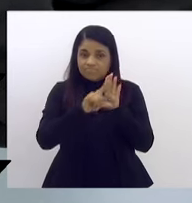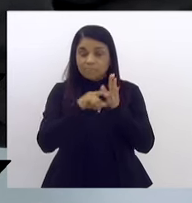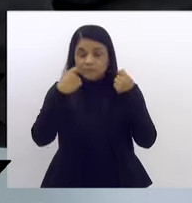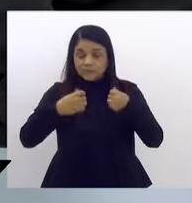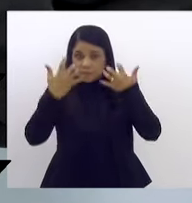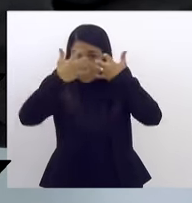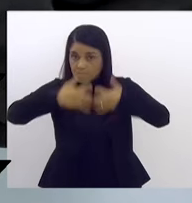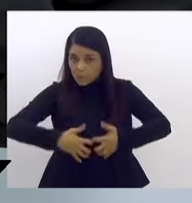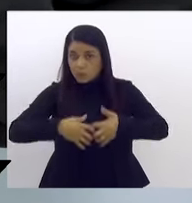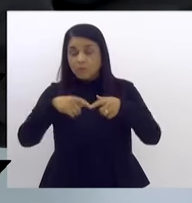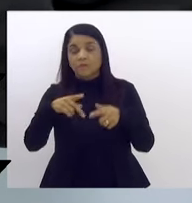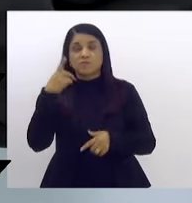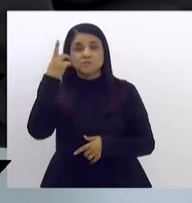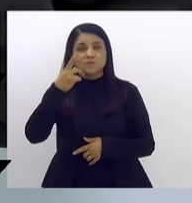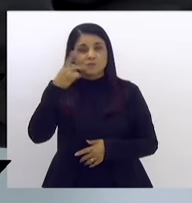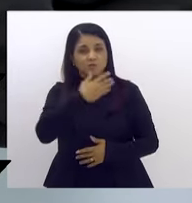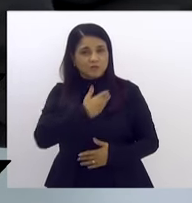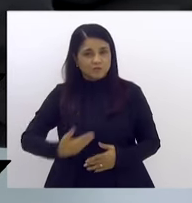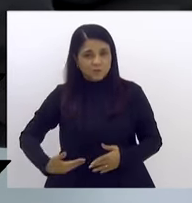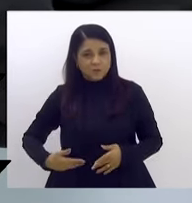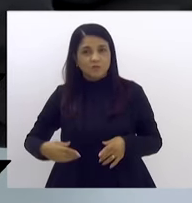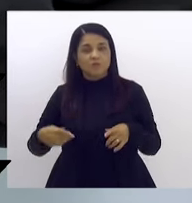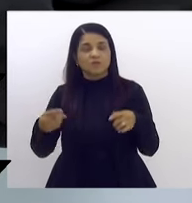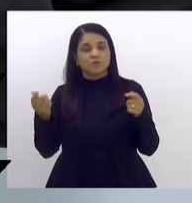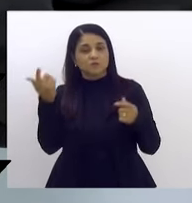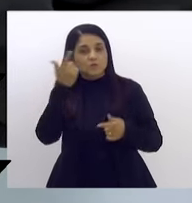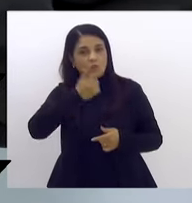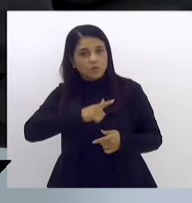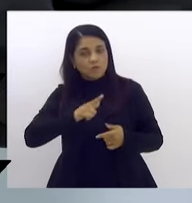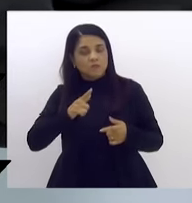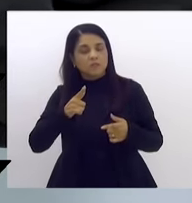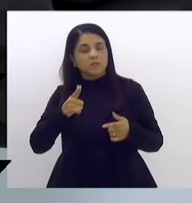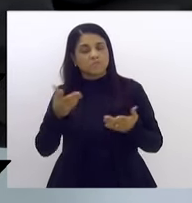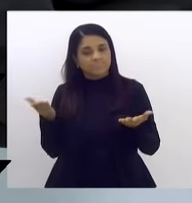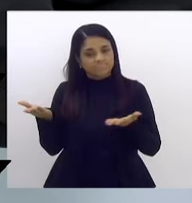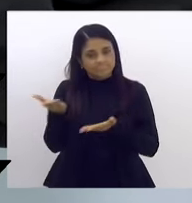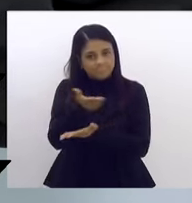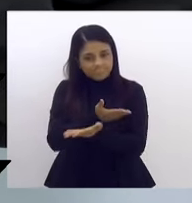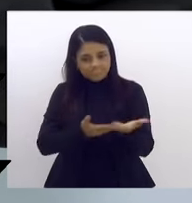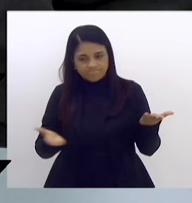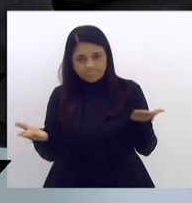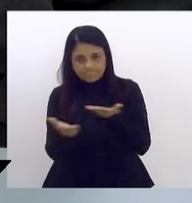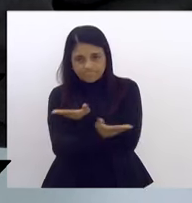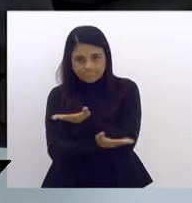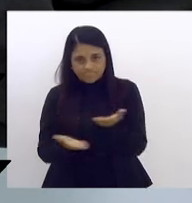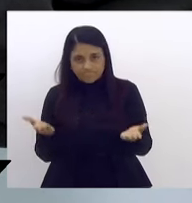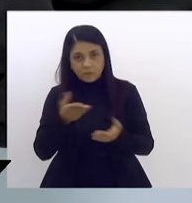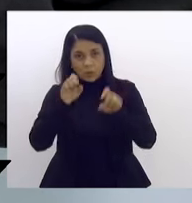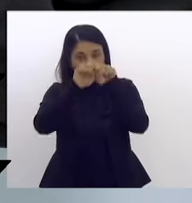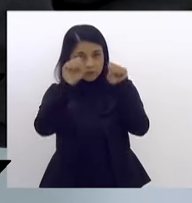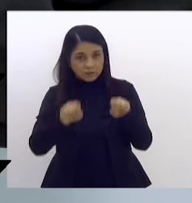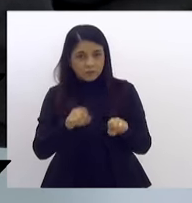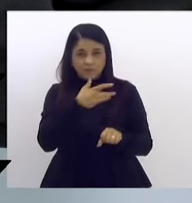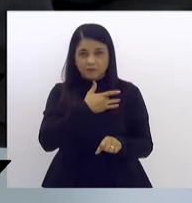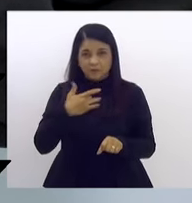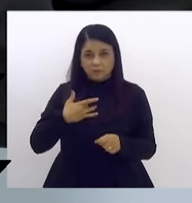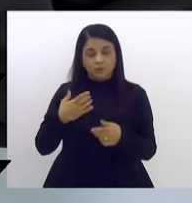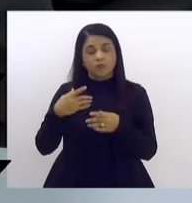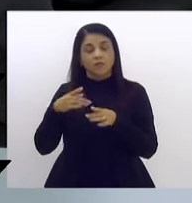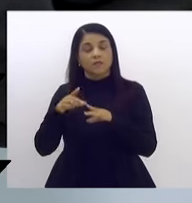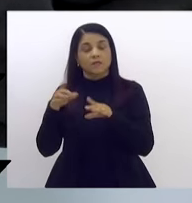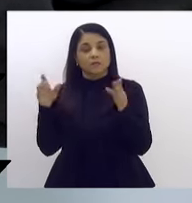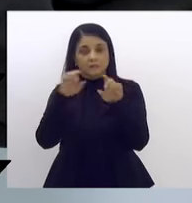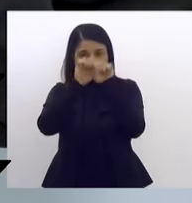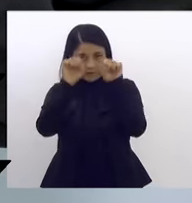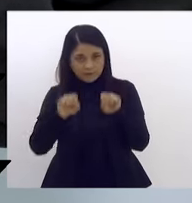que essas políticas públicas que de alguma forma estão em harmonia com o nosso sistema de saúde com o nosso sistema de educação sejam fortalecidos então queria